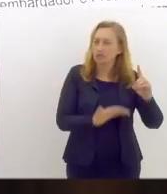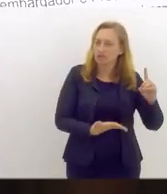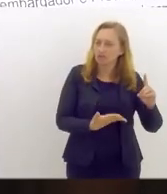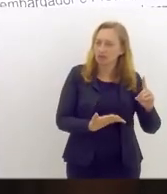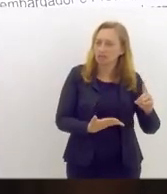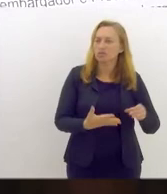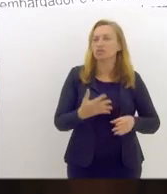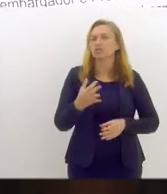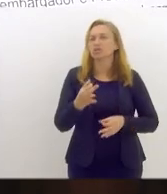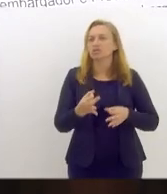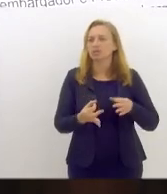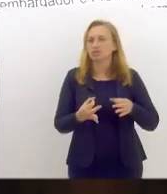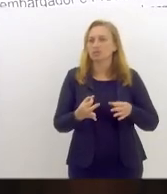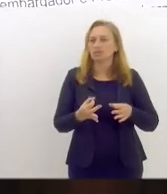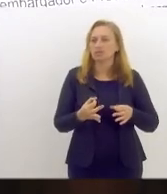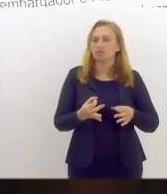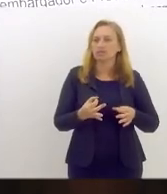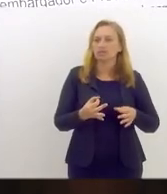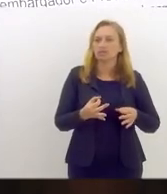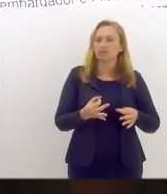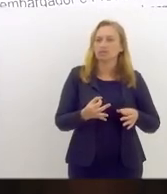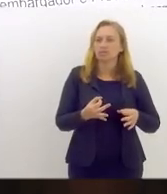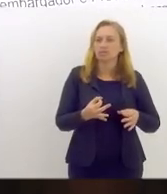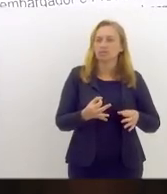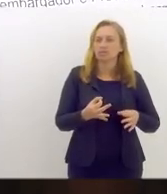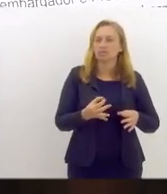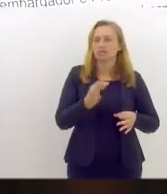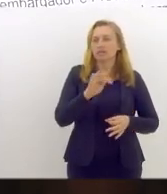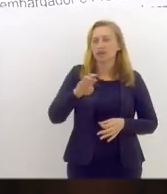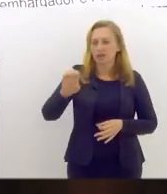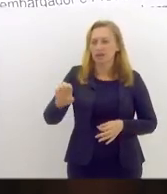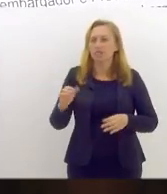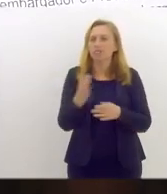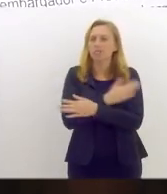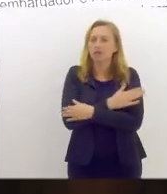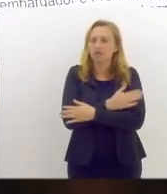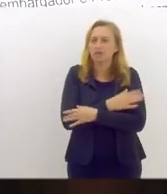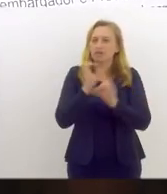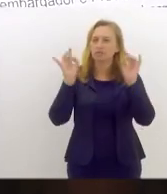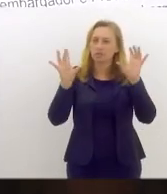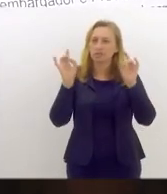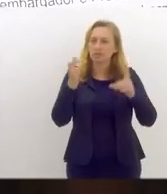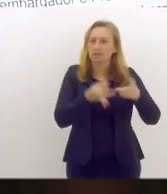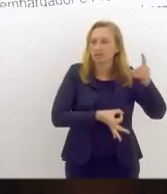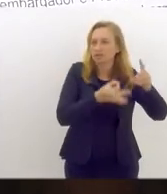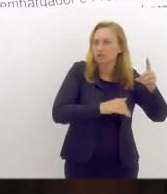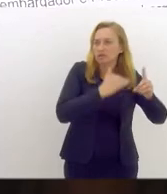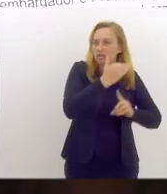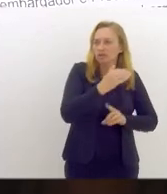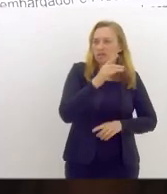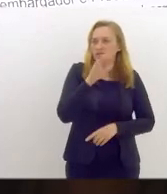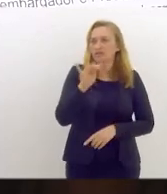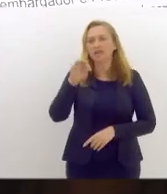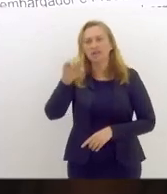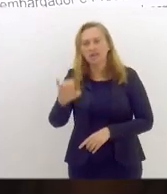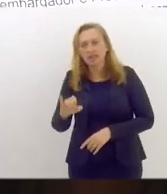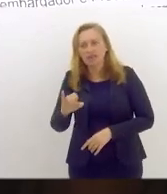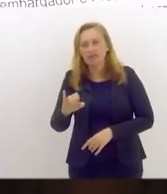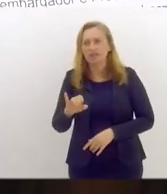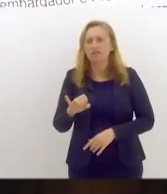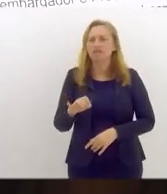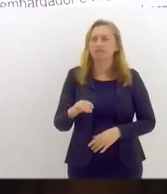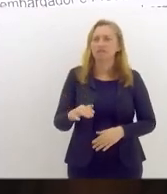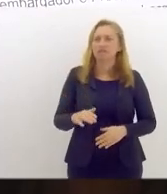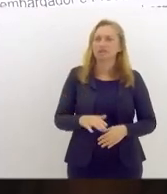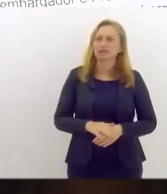o tribunal e também permita mandar um abraço especial ao meu Desembargador firme firle que está ali na primeira